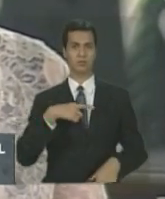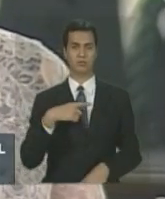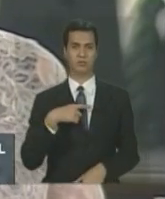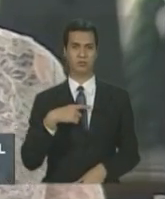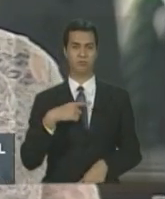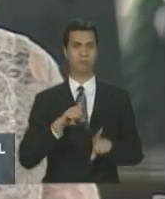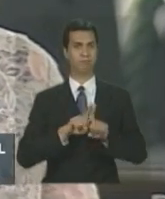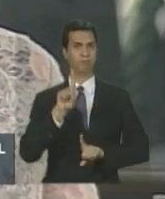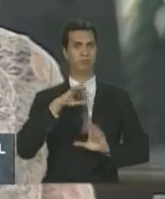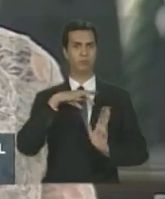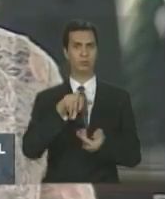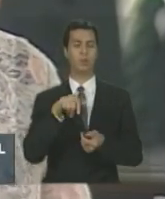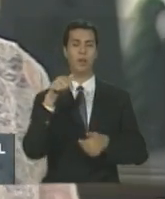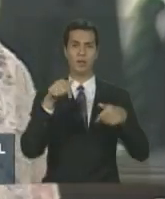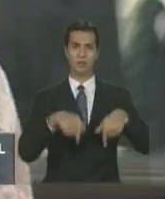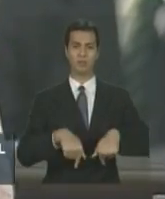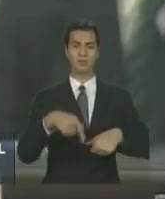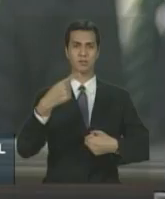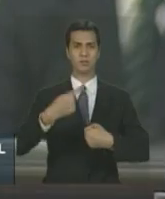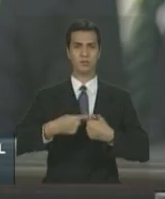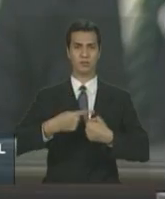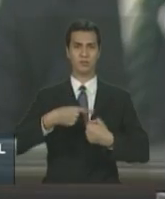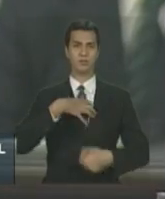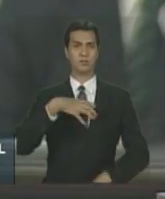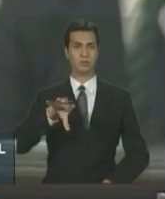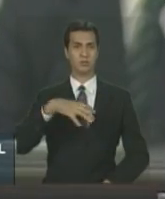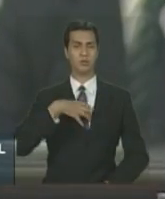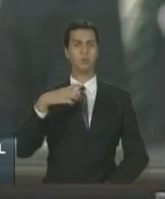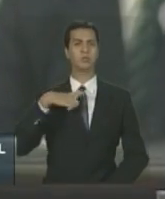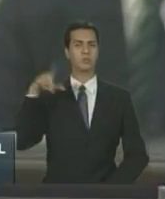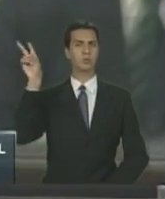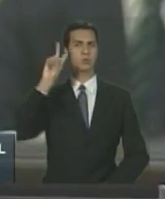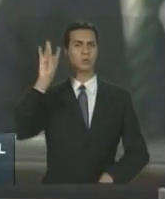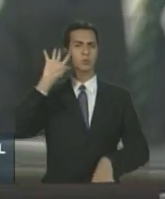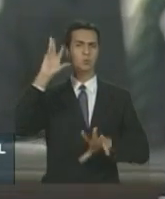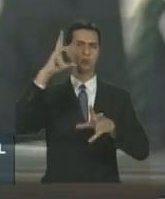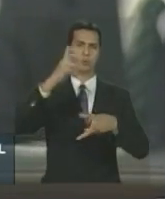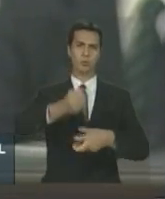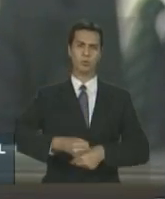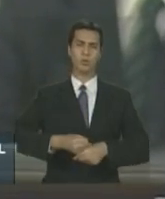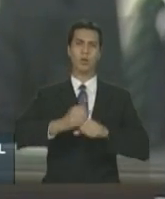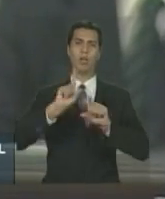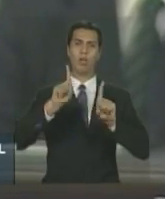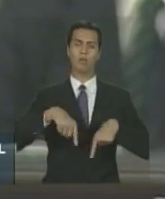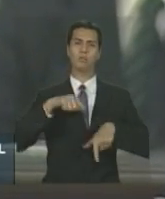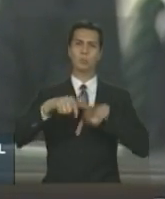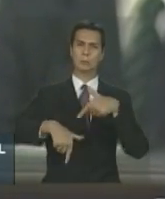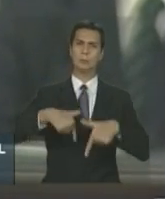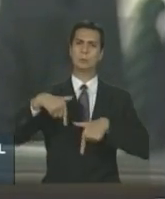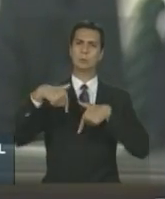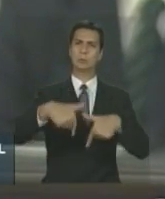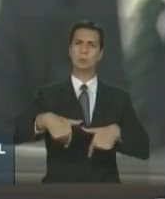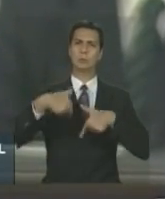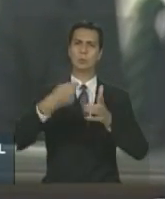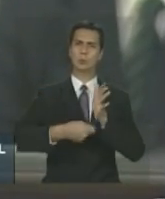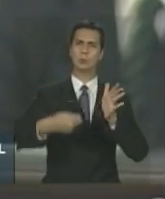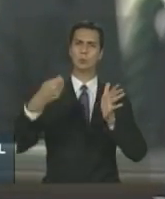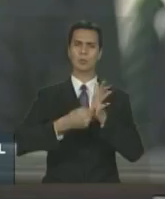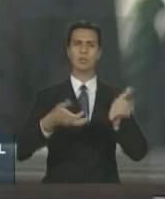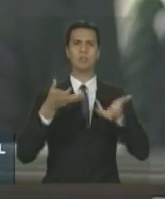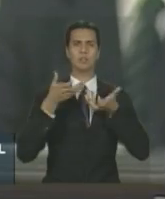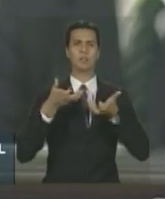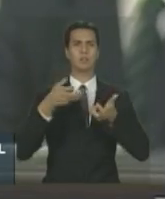lutas históricas, tanto pela independência do meu país, do nosso país, quanto